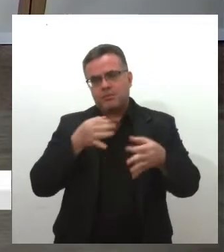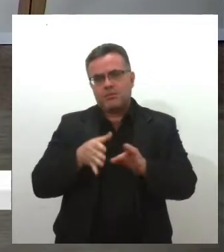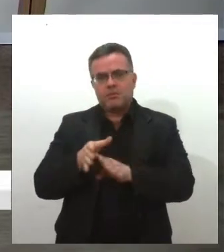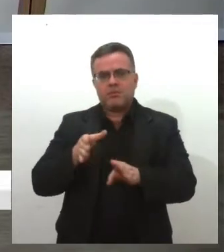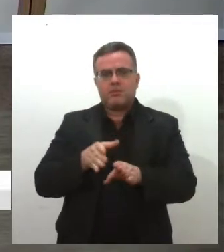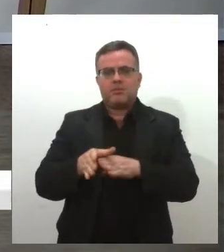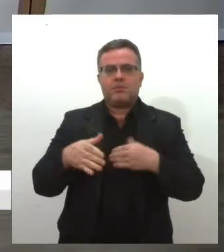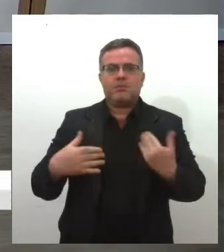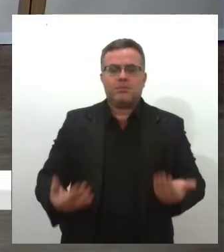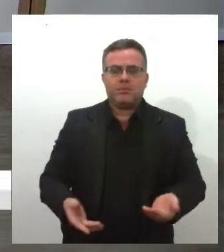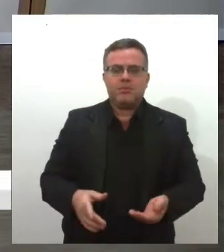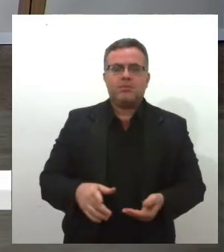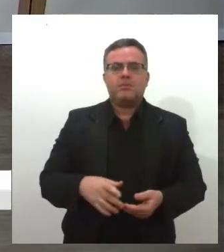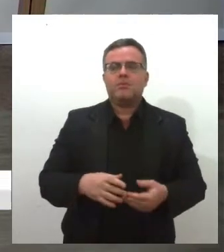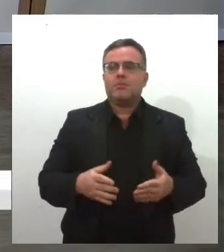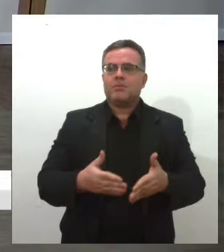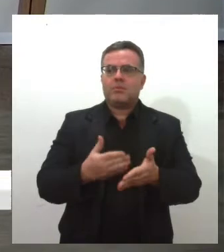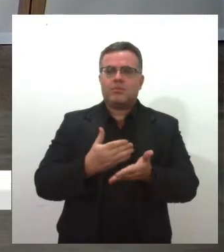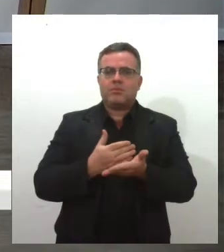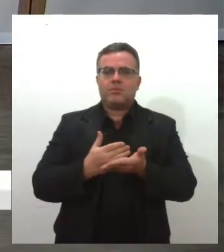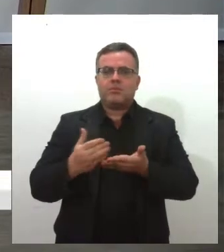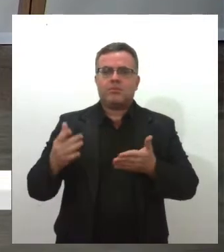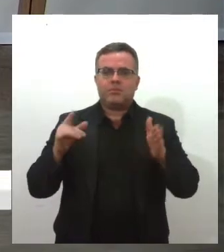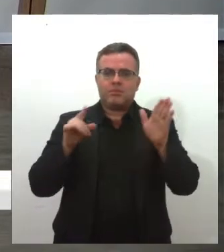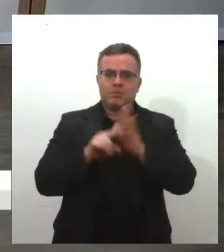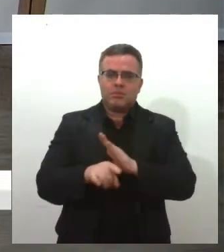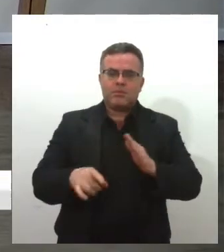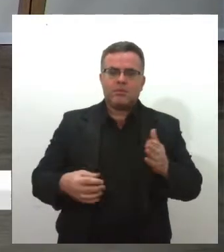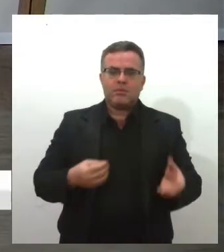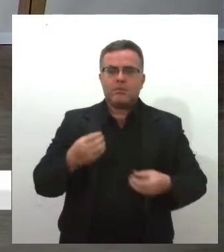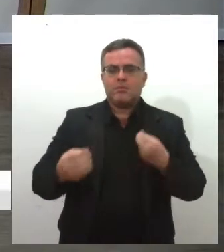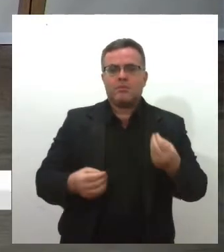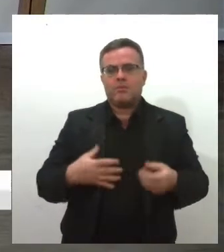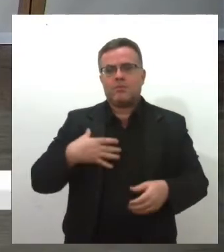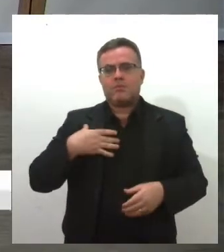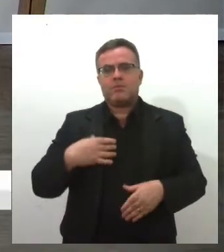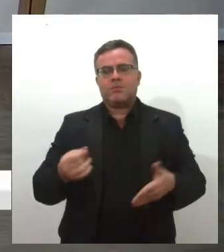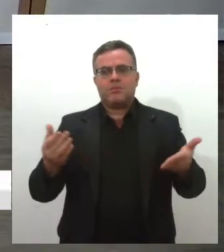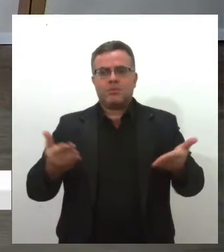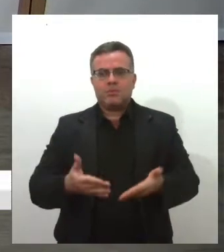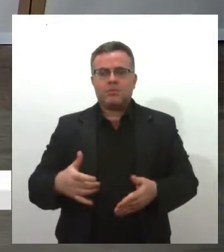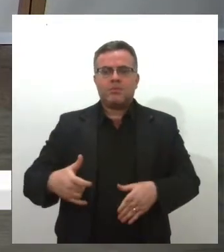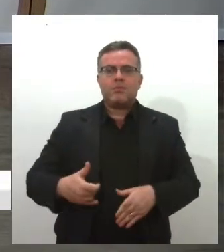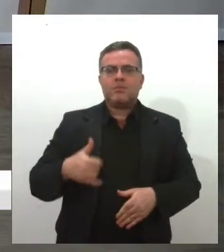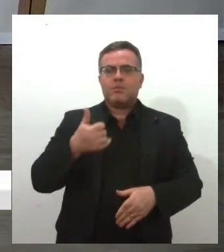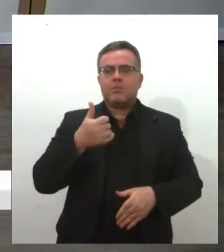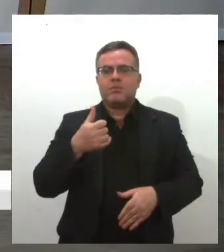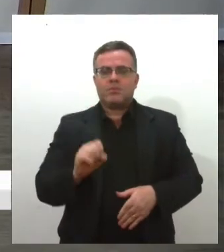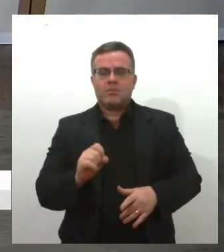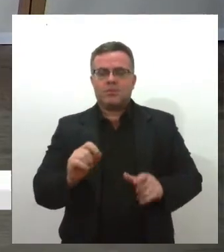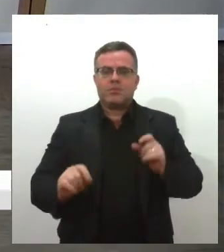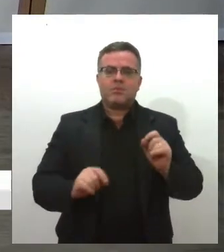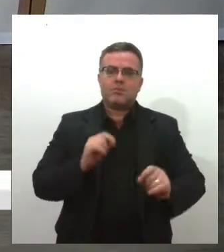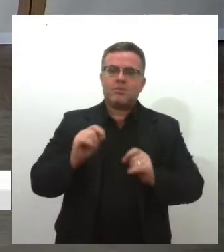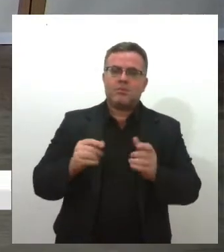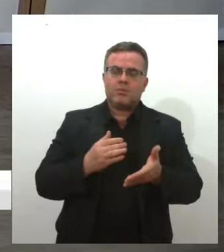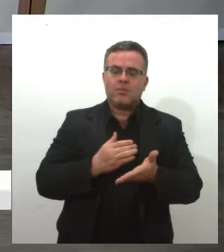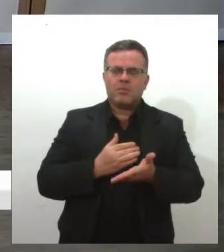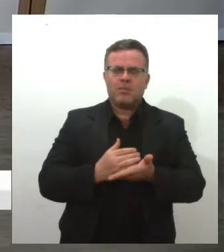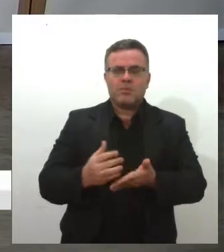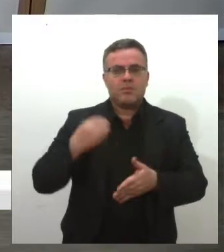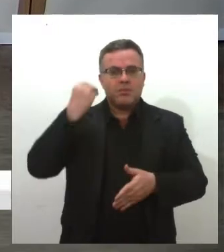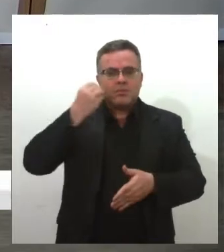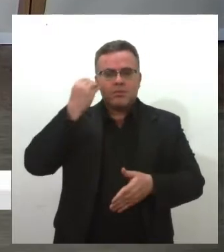Kessia, eu queria começar perguntando para você, né? Suas filhas hoje têm 18 anos, quando começou essa experiência